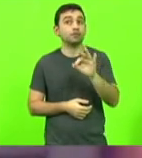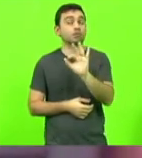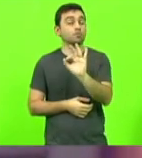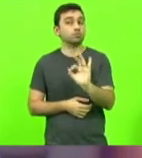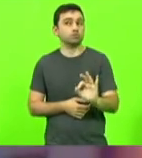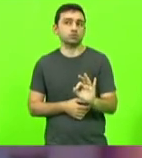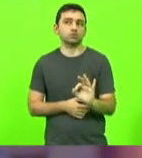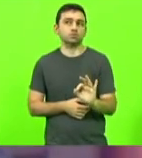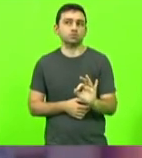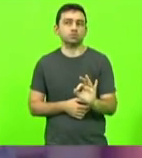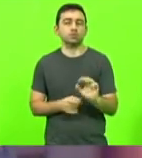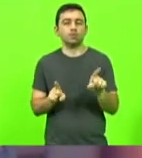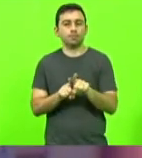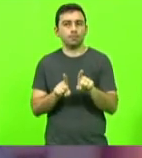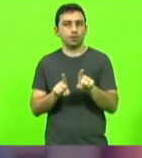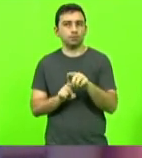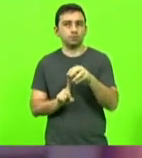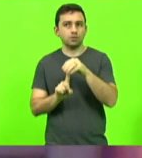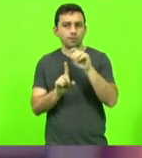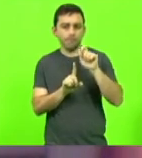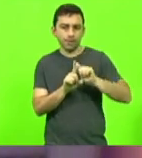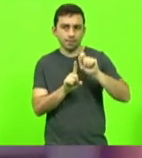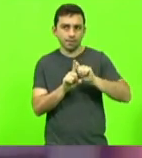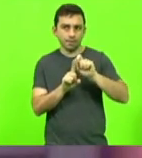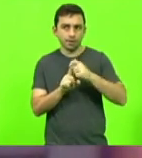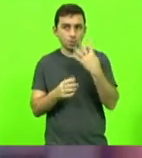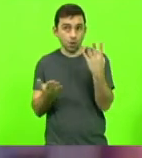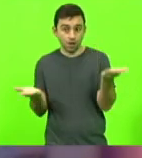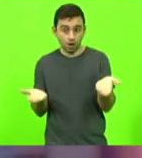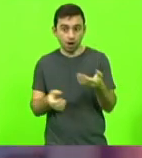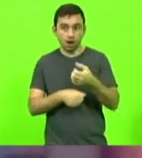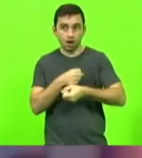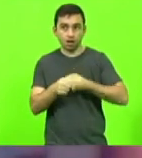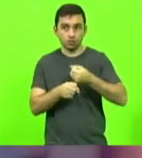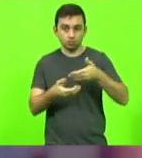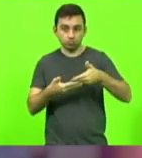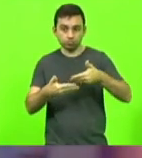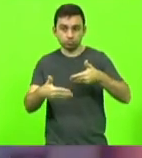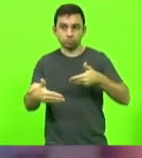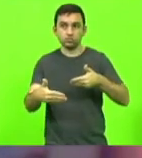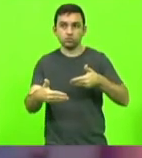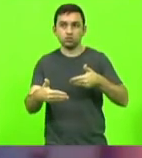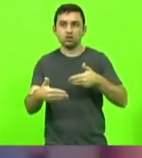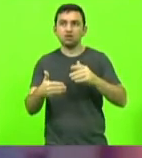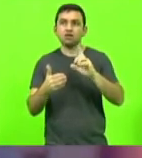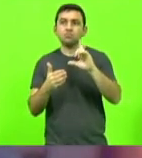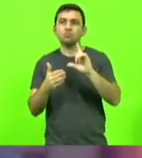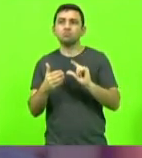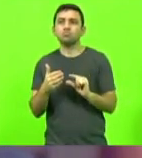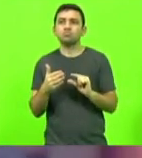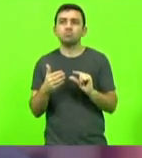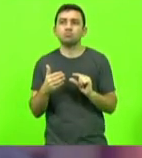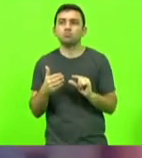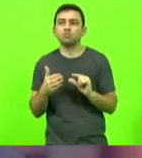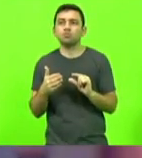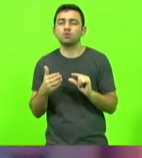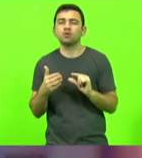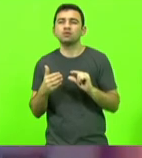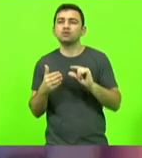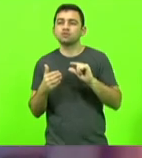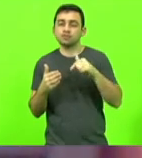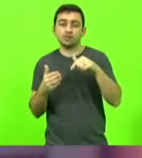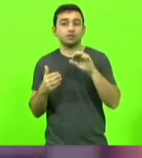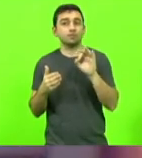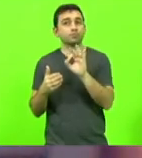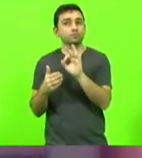destacar que nos primeiros 4 meses deste ano, o governo chegou em menos de